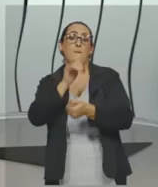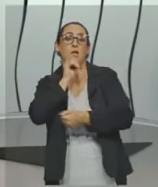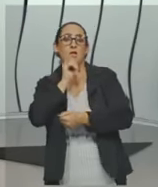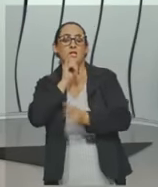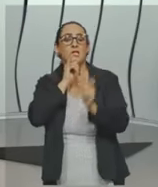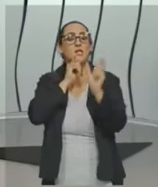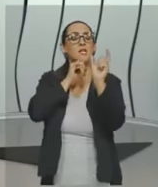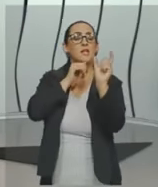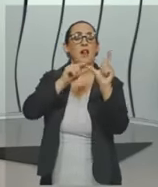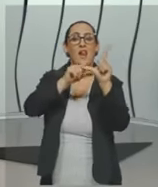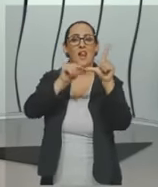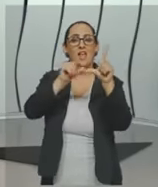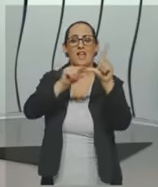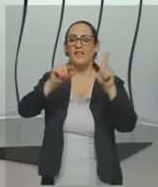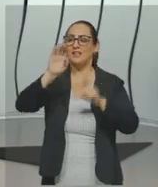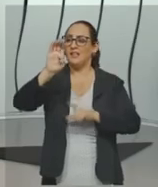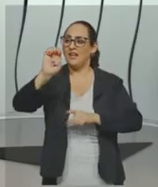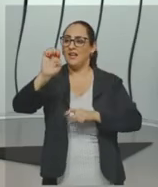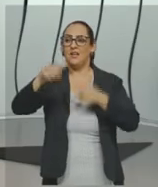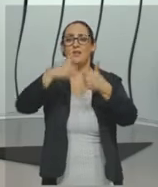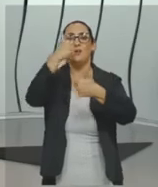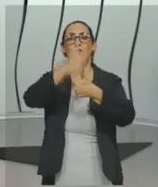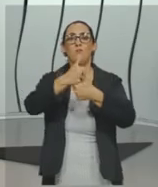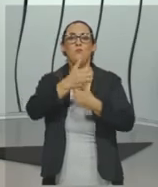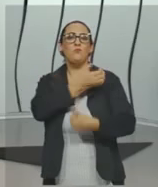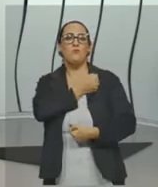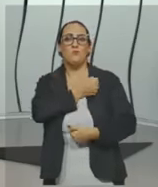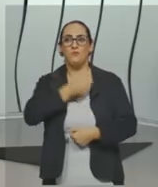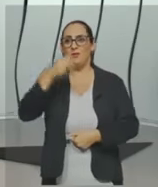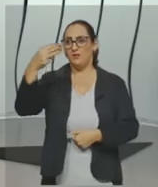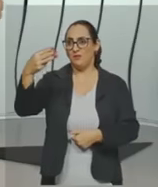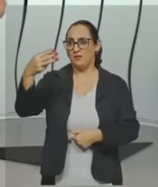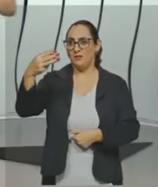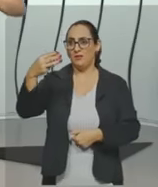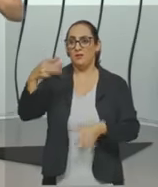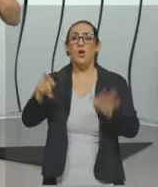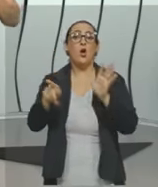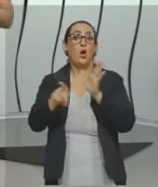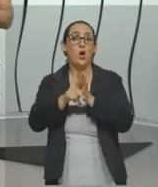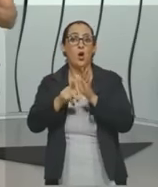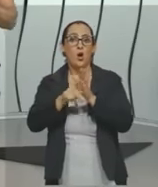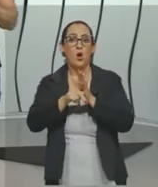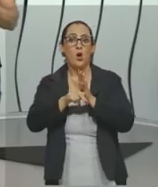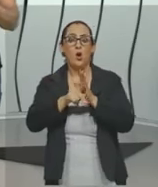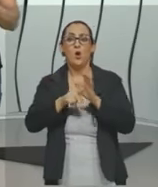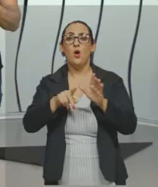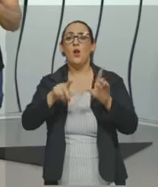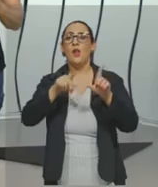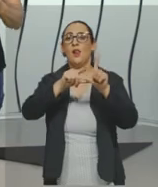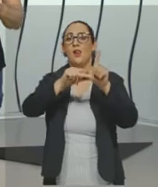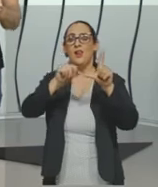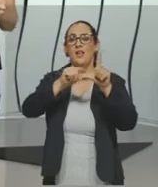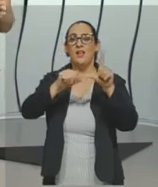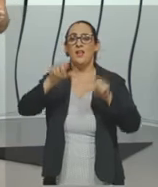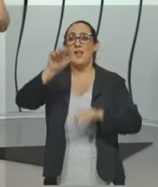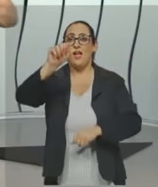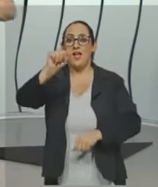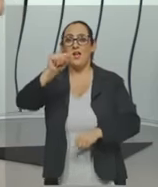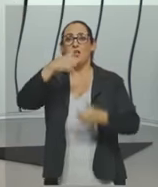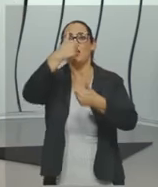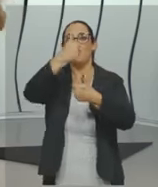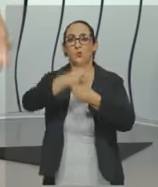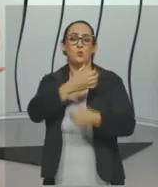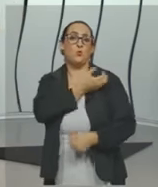vendo? Tá? Substituiu aqui o A aqui pelo 4 e a gente deu conta, tá? Então isso